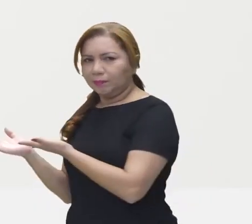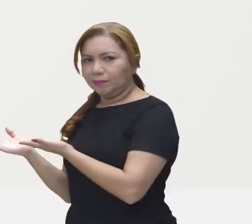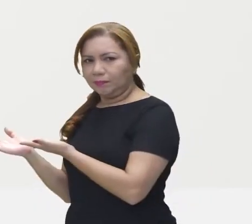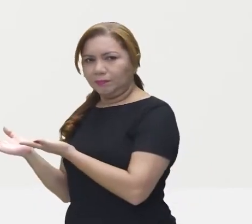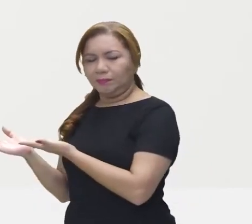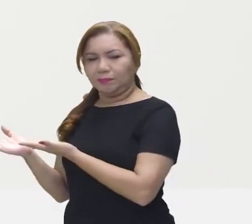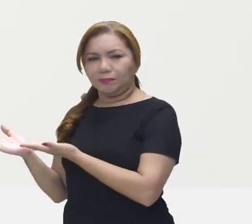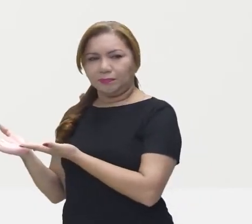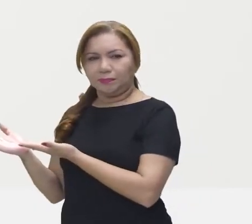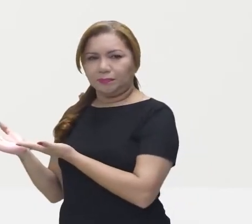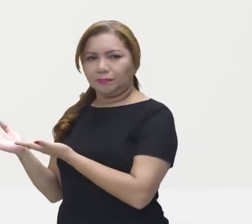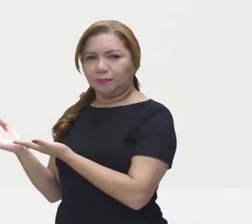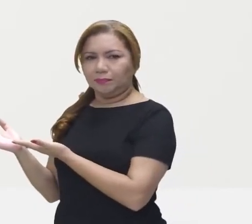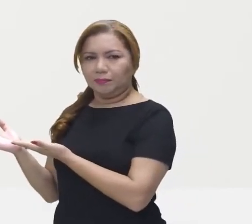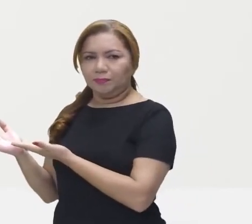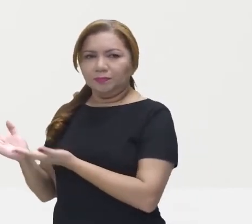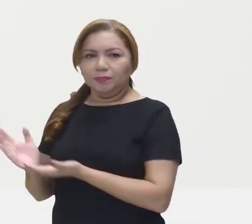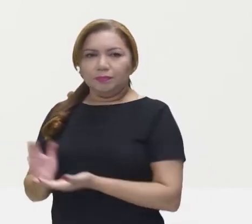112,